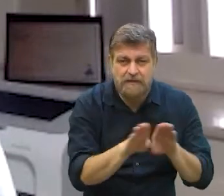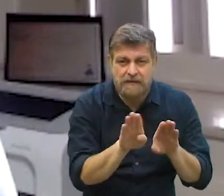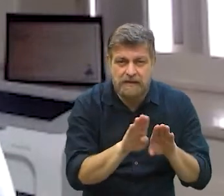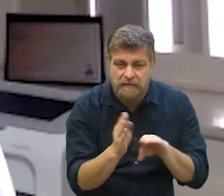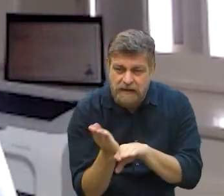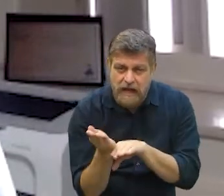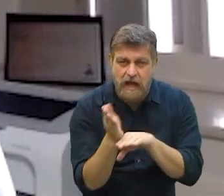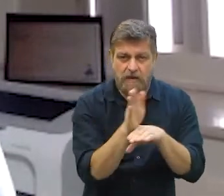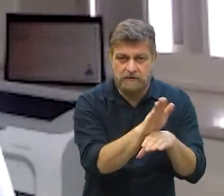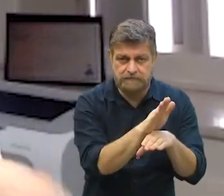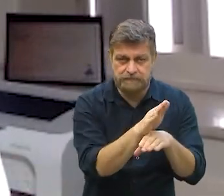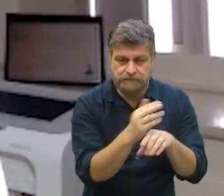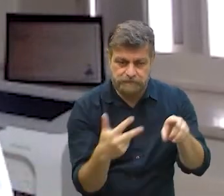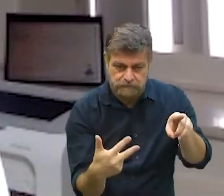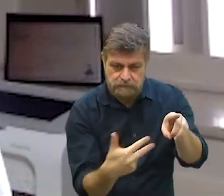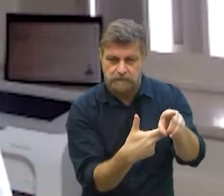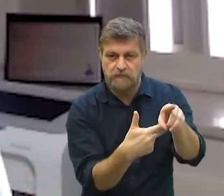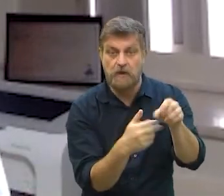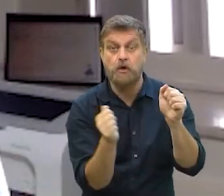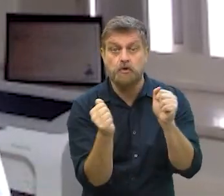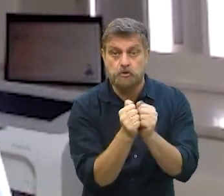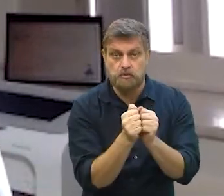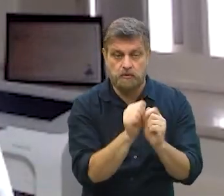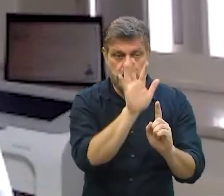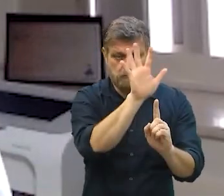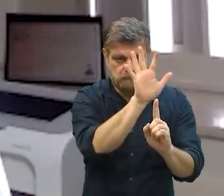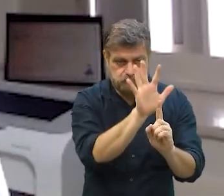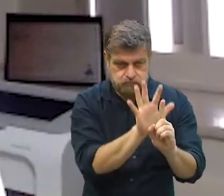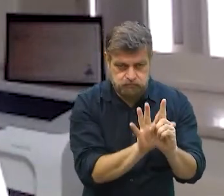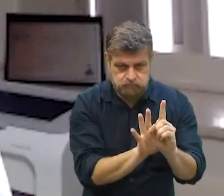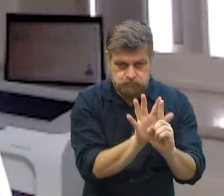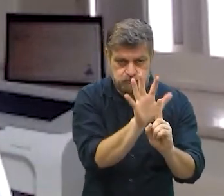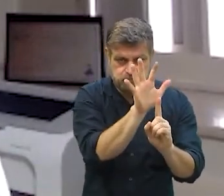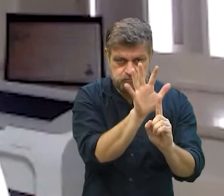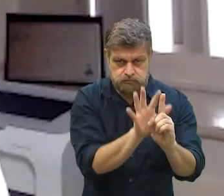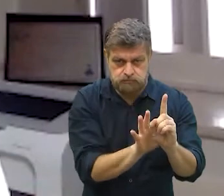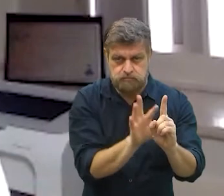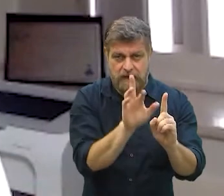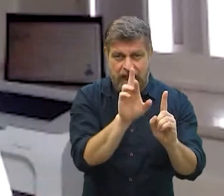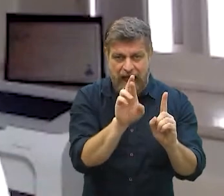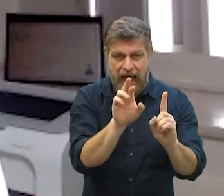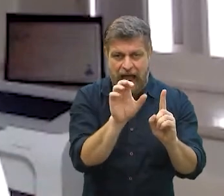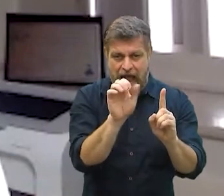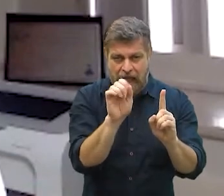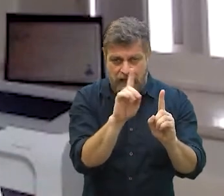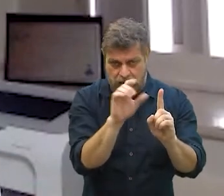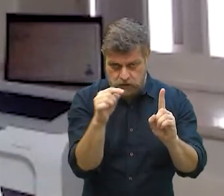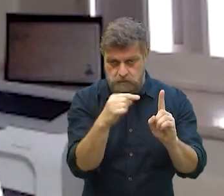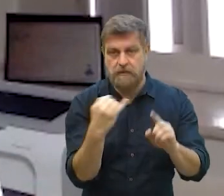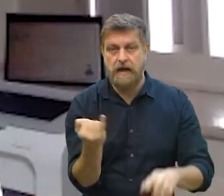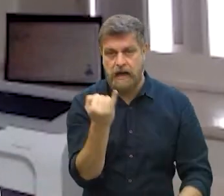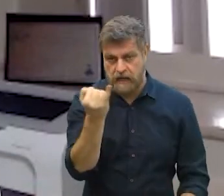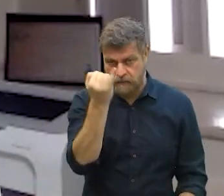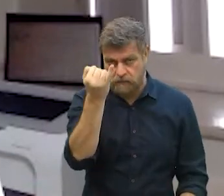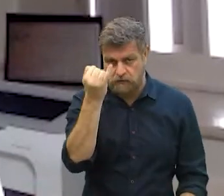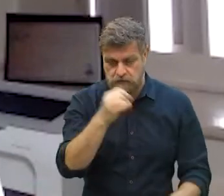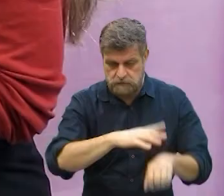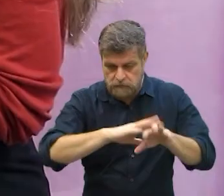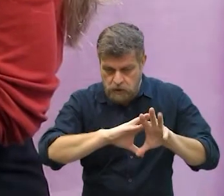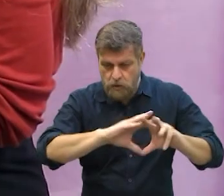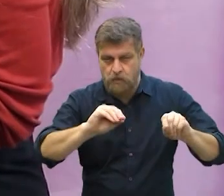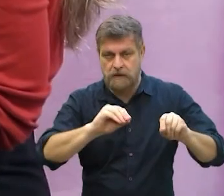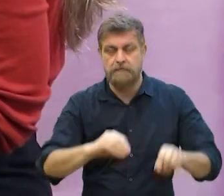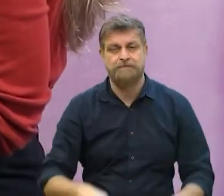principalmente auxiliar a cirurgia. Quando as duas podem ser realizadas, elas são muito importantes num tumor mais agressivo,